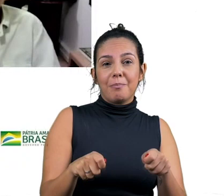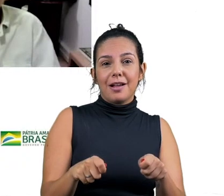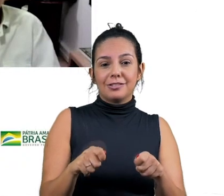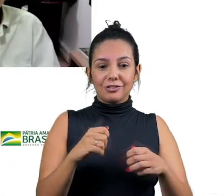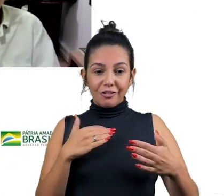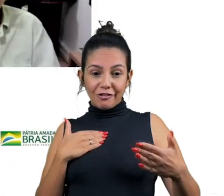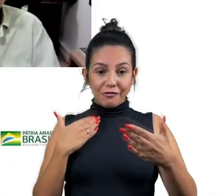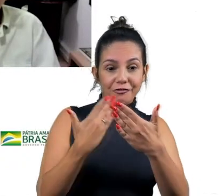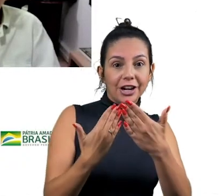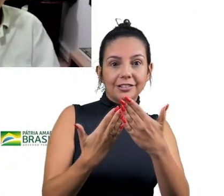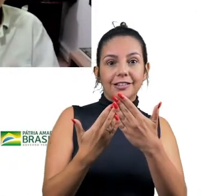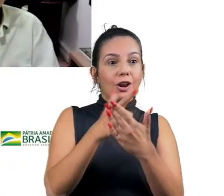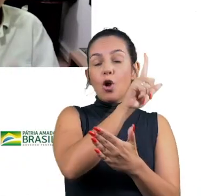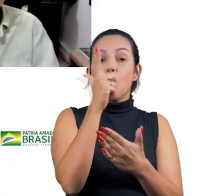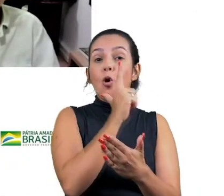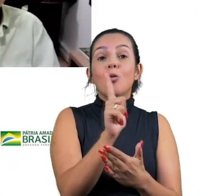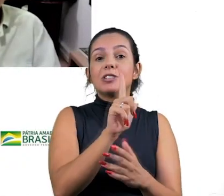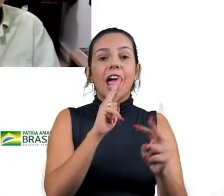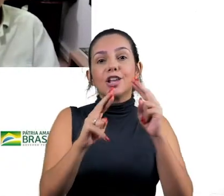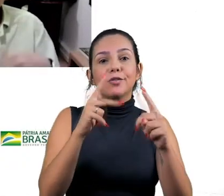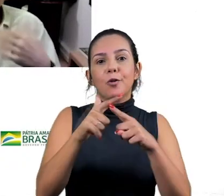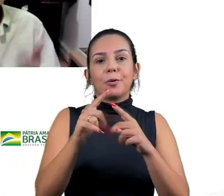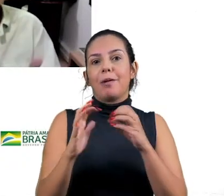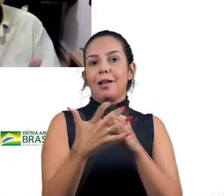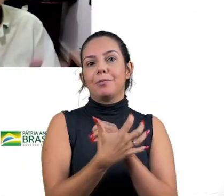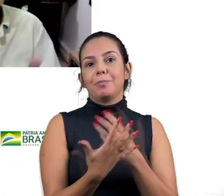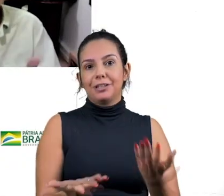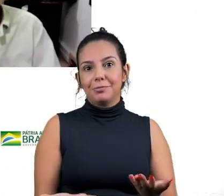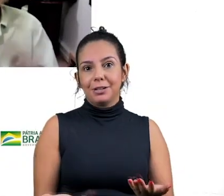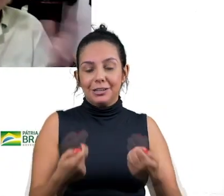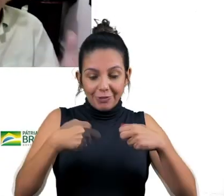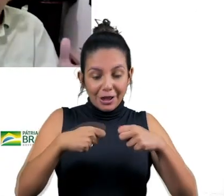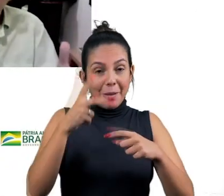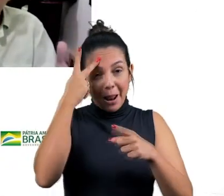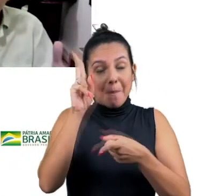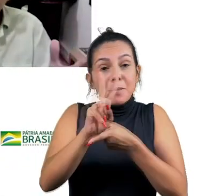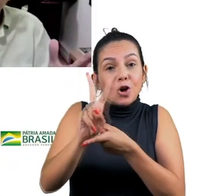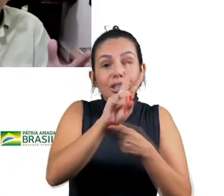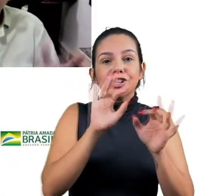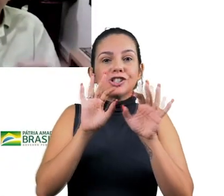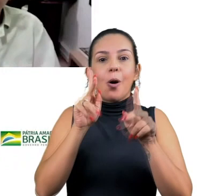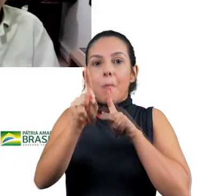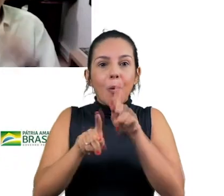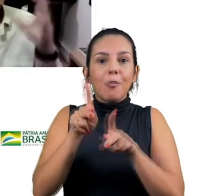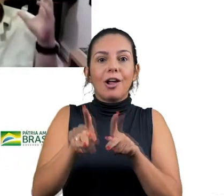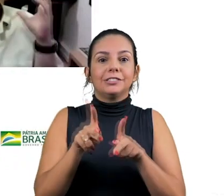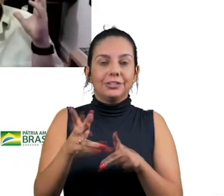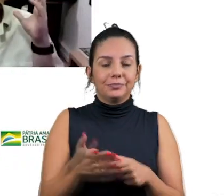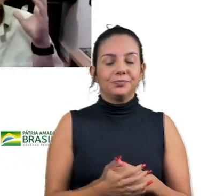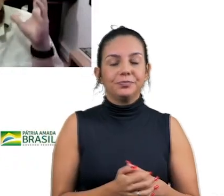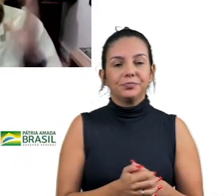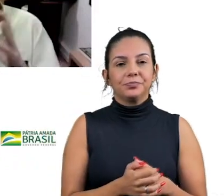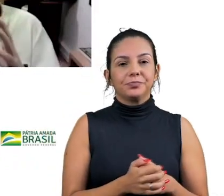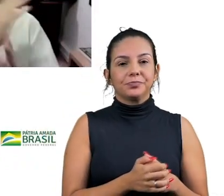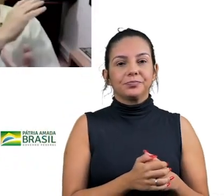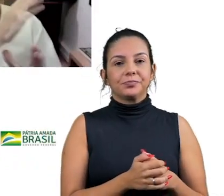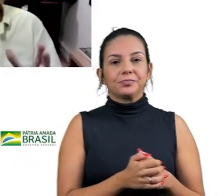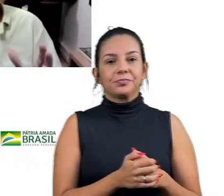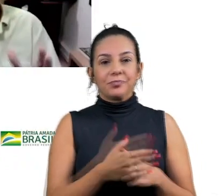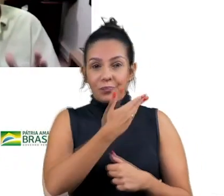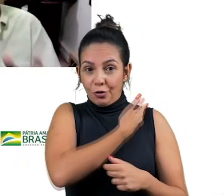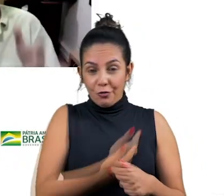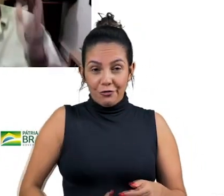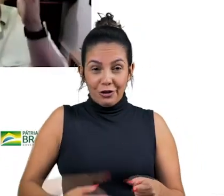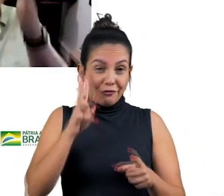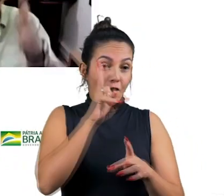enfrentar a pandemia do jeito necessário para proteger a população minimamente, né? Então, quando você